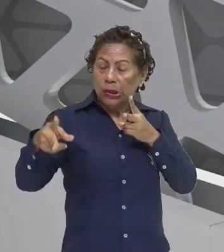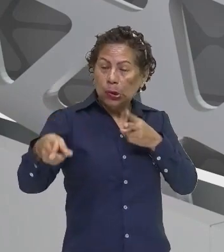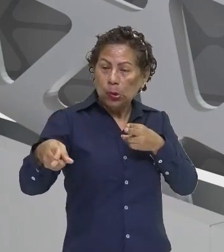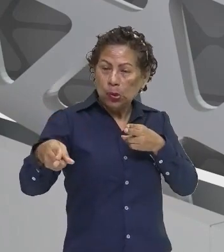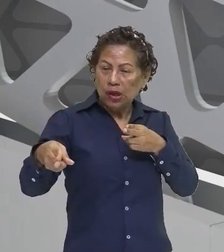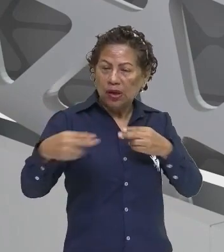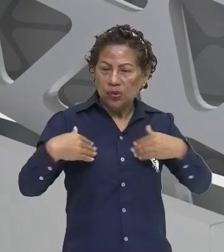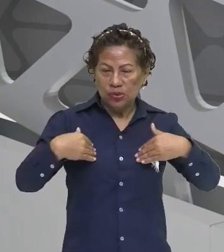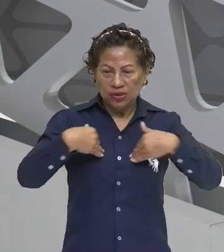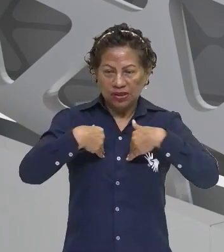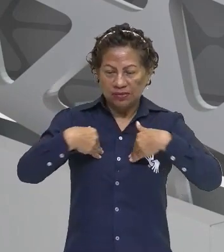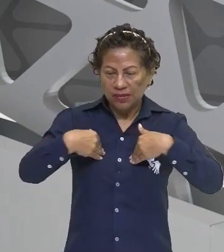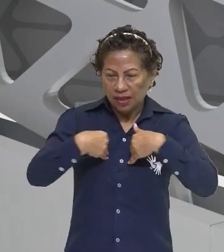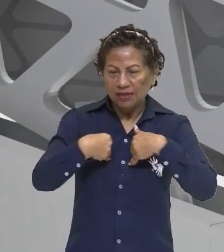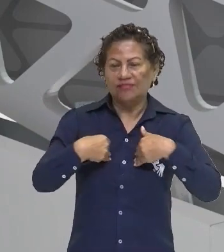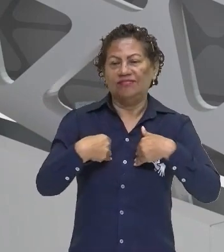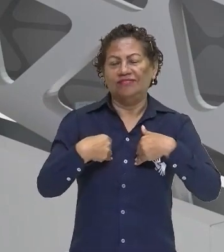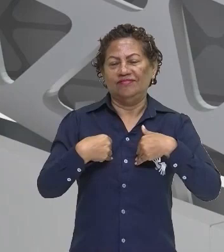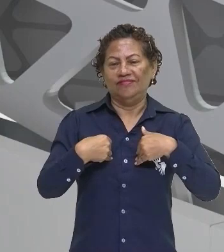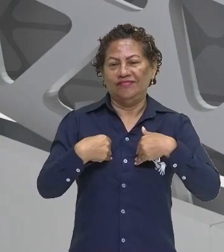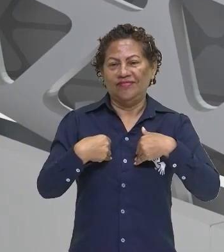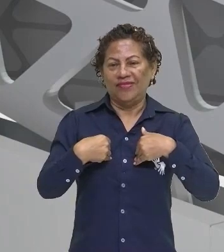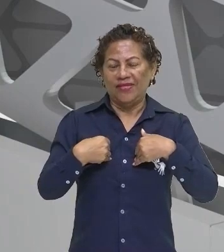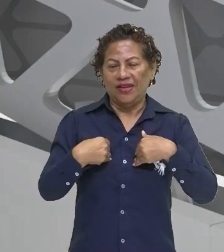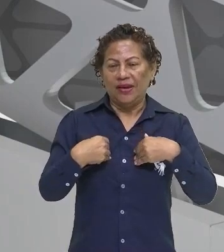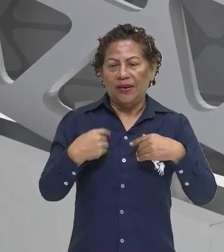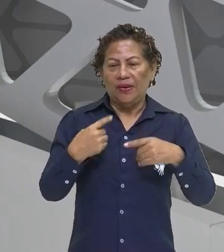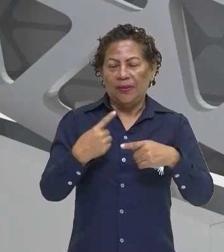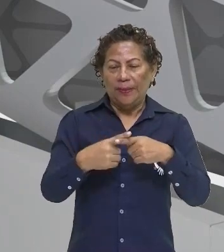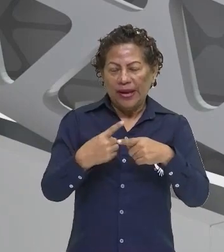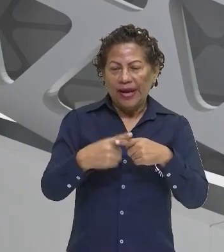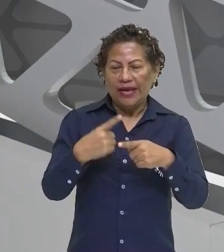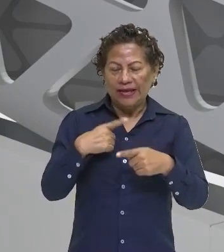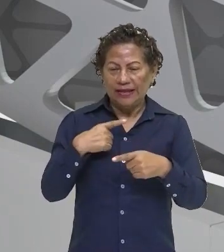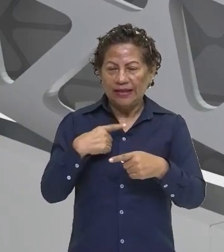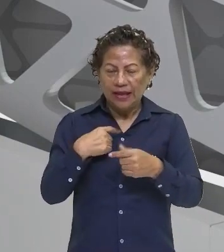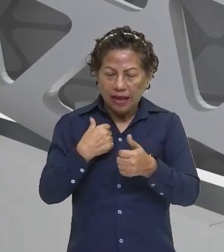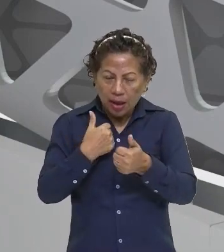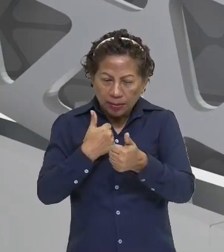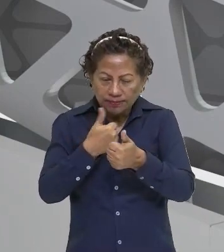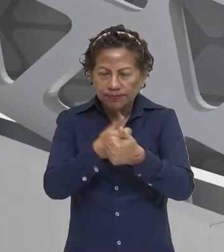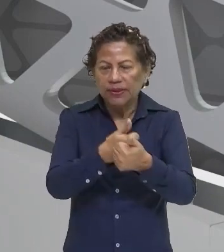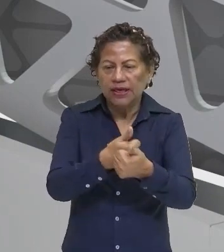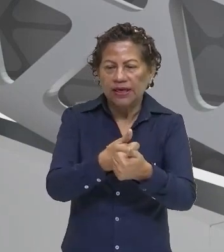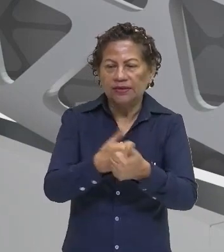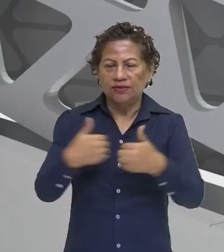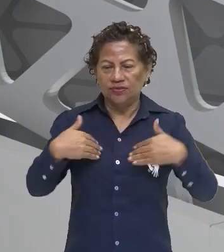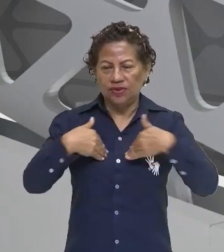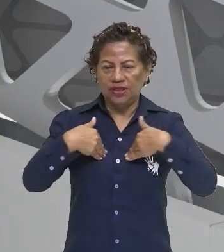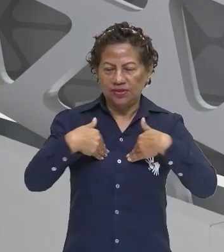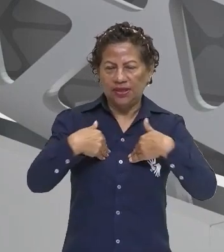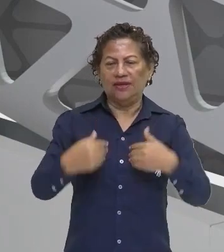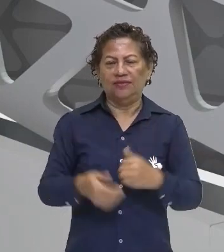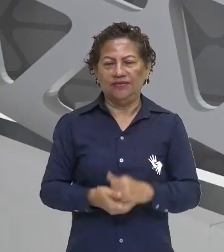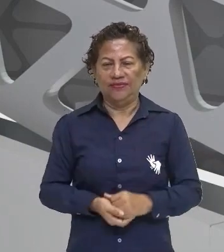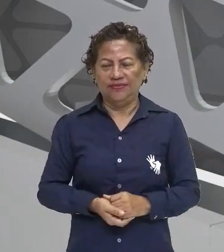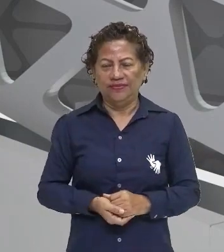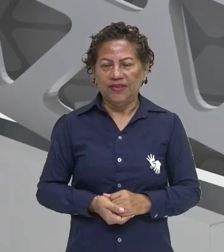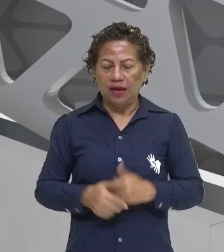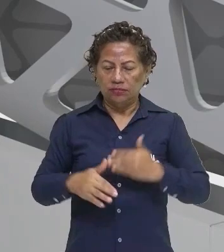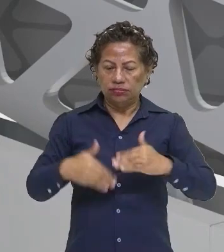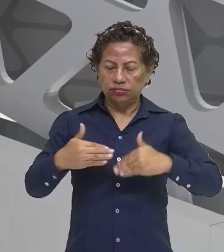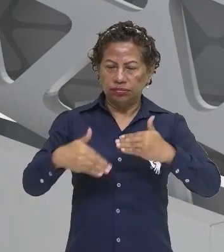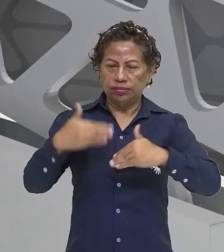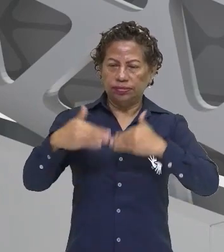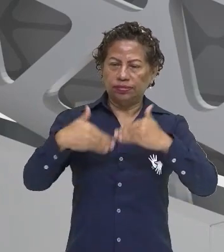tentando imitar os animais, para ele tentar se aproximar, quase que se camuflando, sabe? E ele foi evoluindo